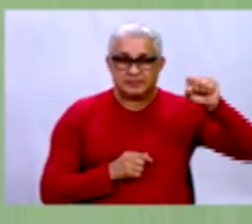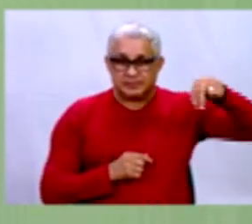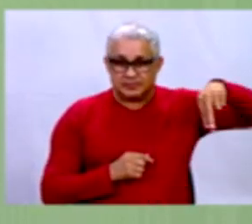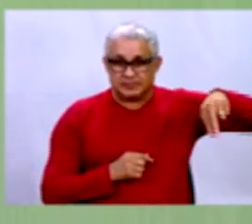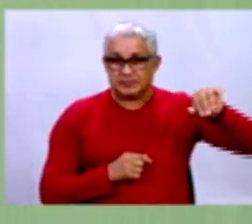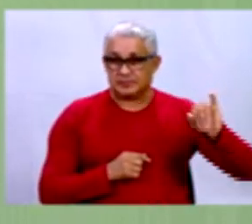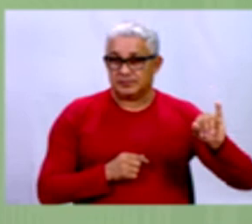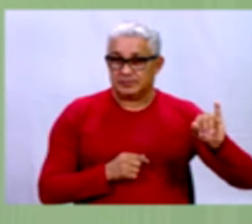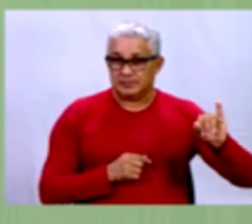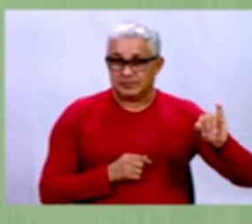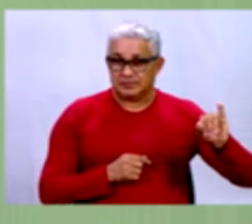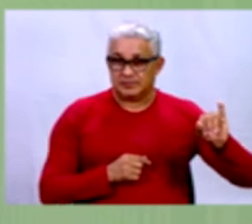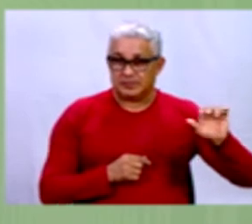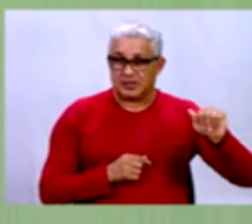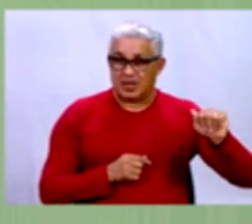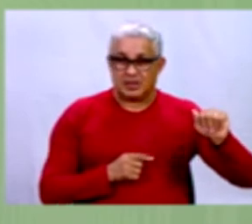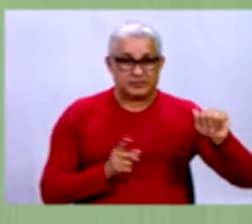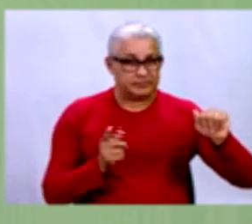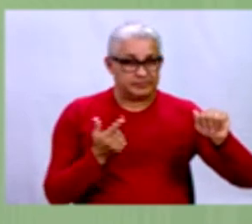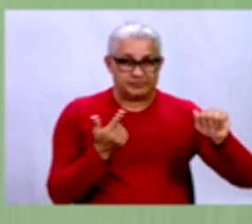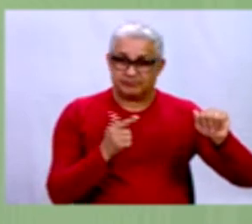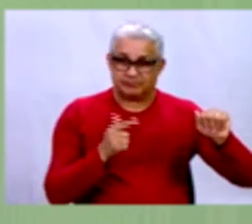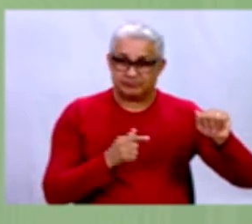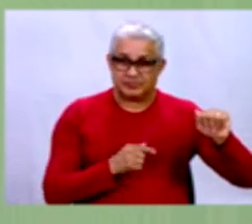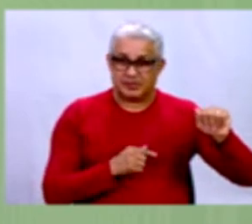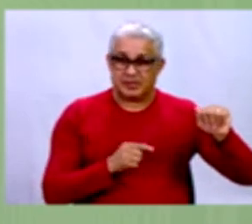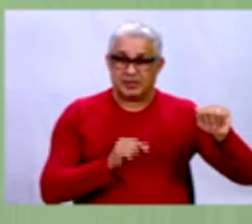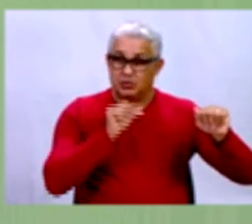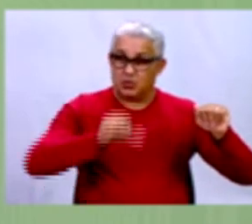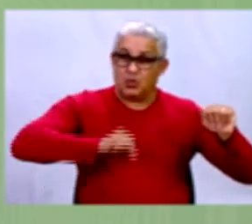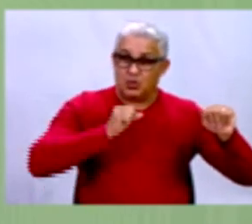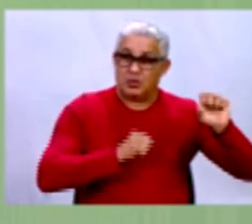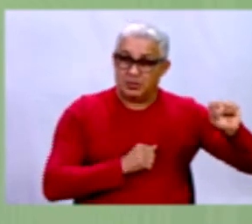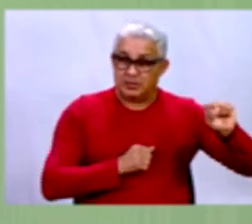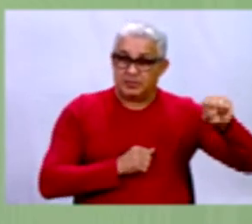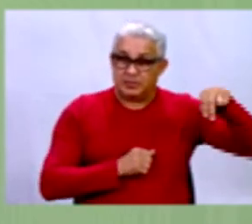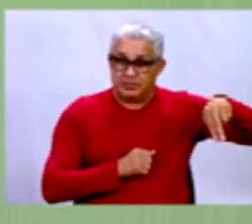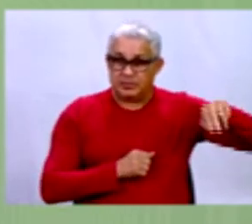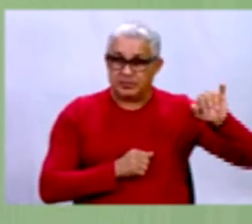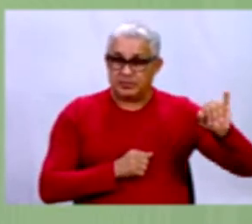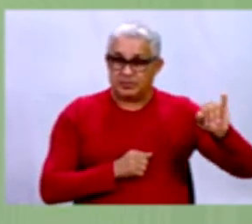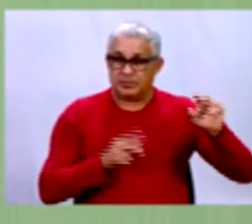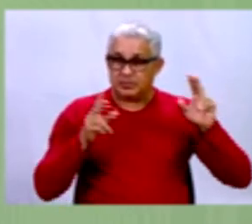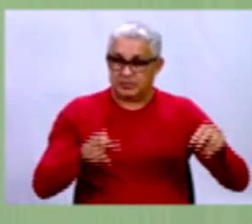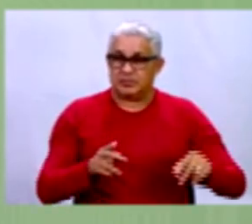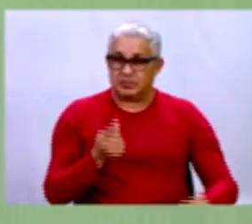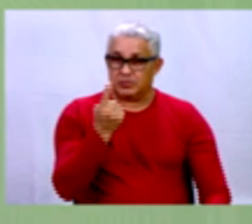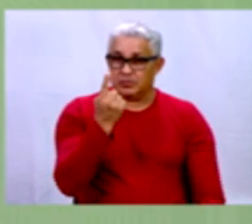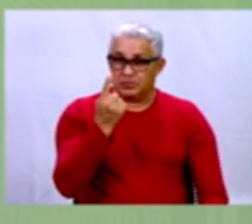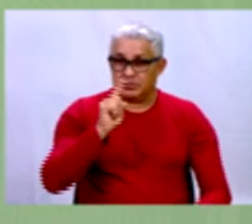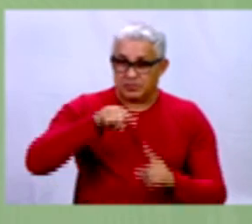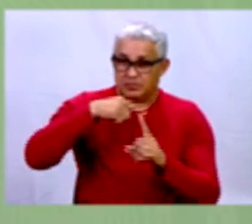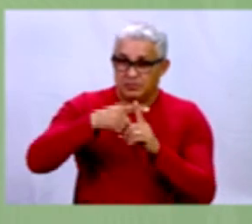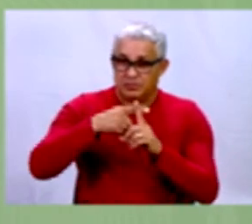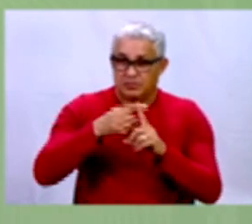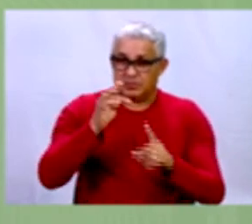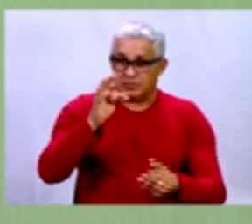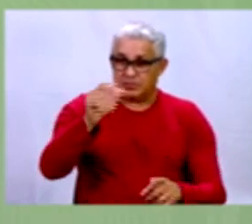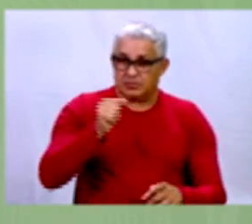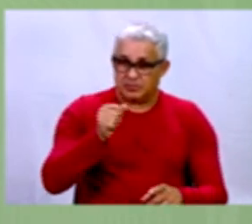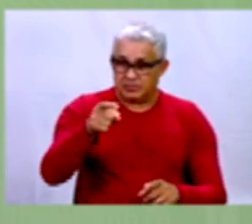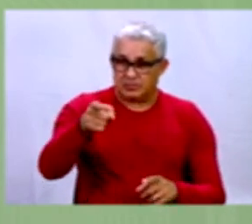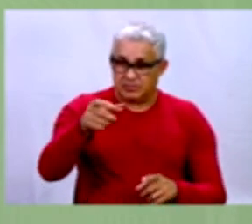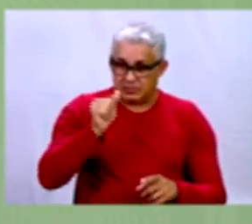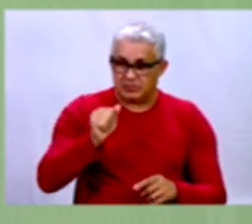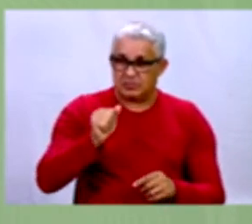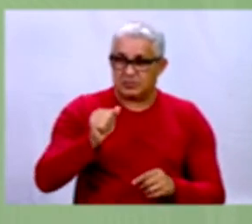não é mais o ANI igual a gente está fazendo agora. O SNI é igual a 1 mais taxa elevado a N, menos 1,